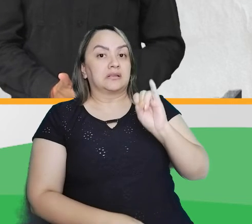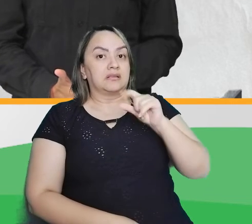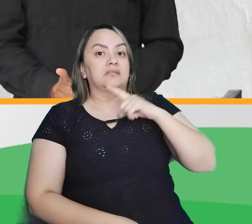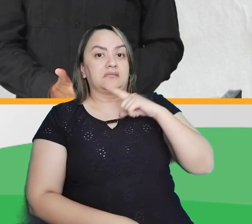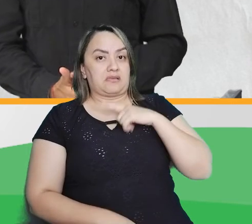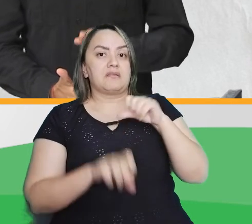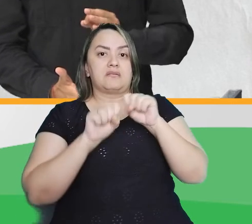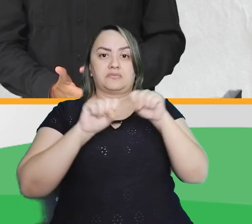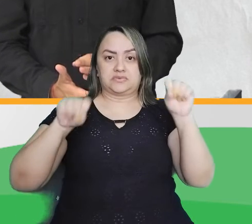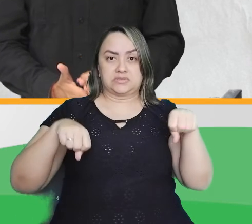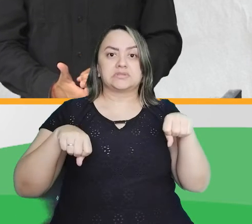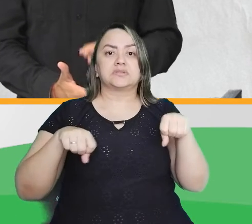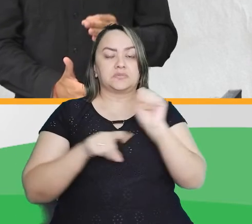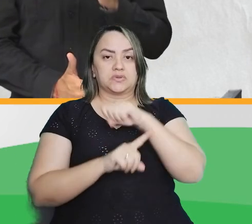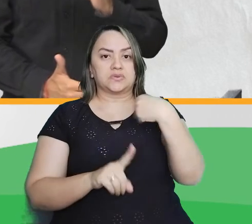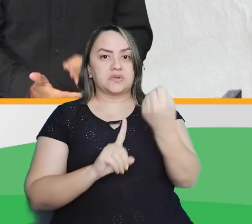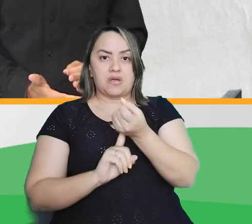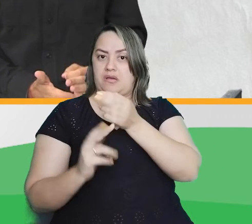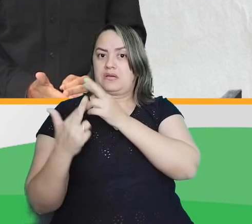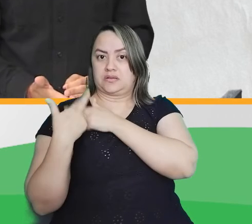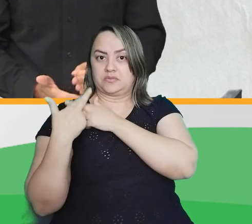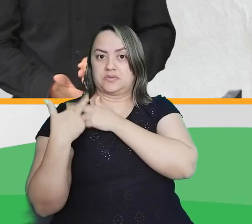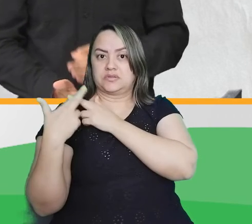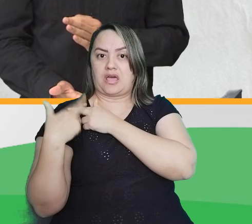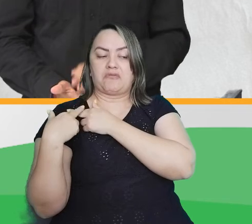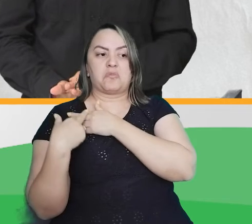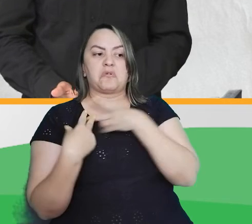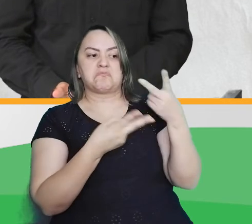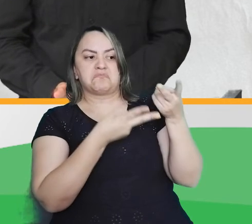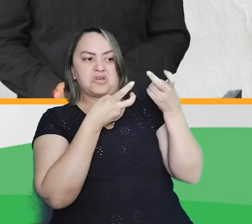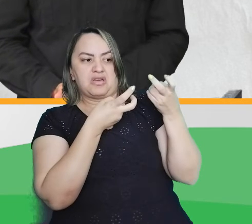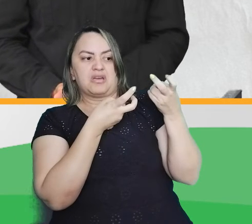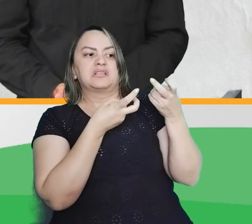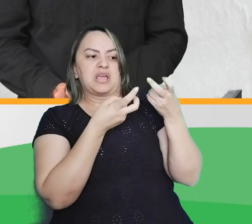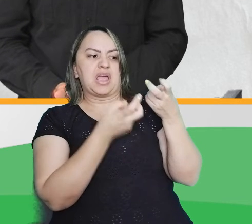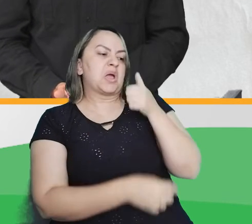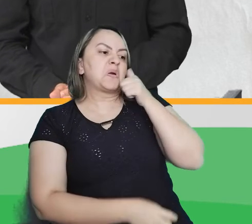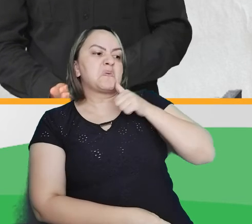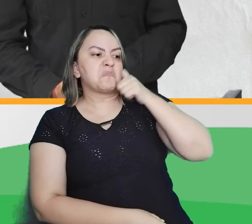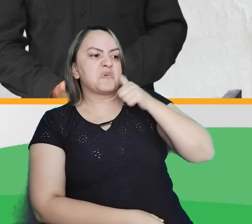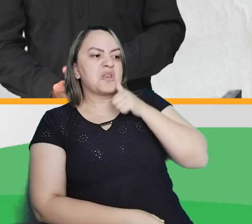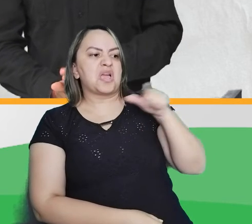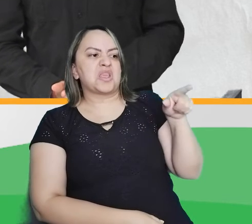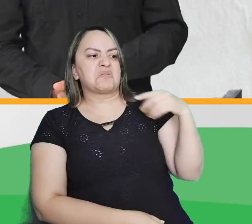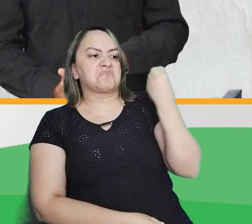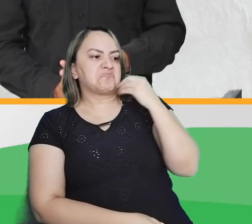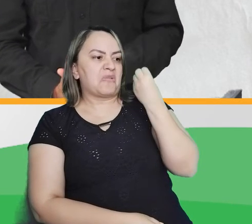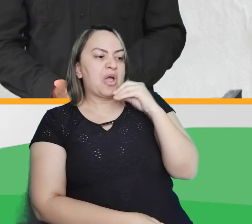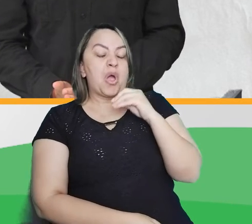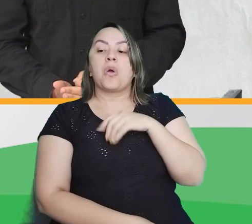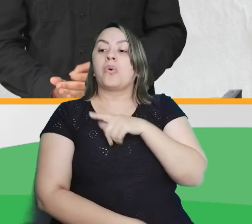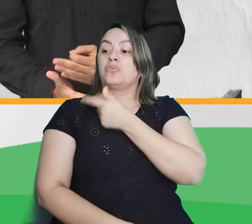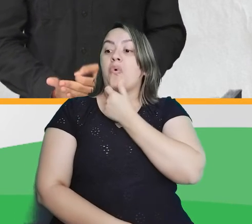sistema social responsável por subjugar as mulheres e manter os homens na centralidade do poder, e se esse